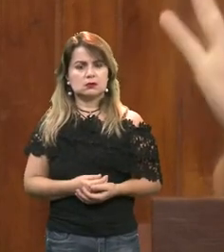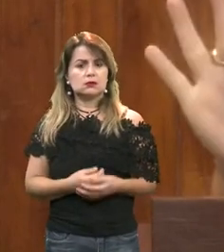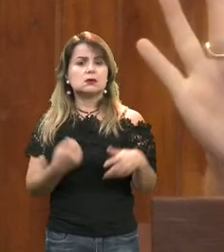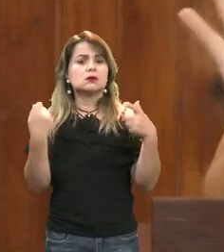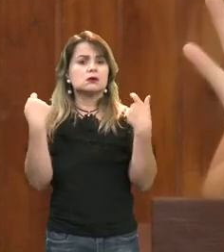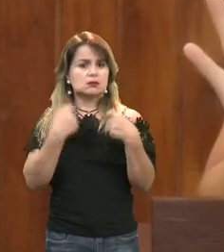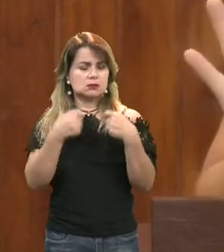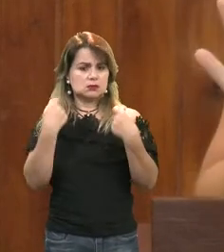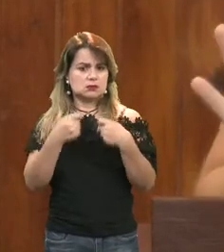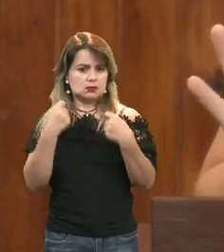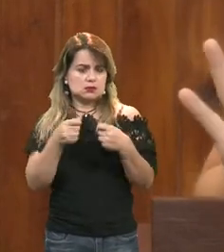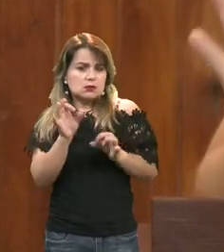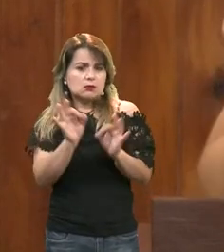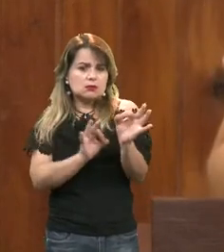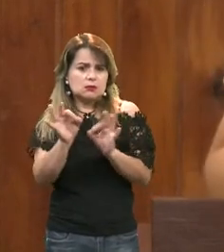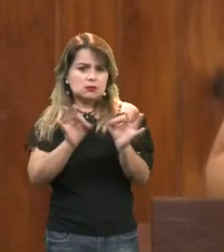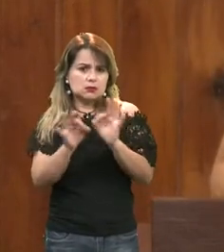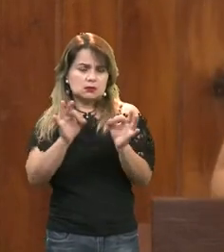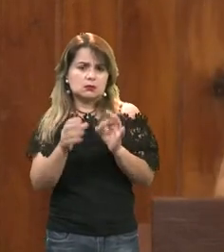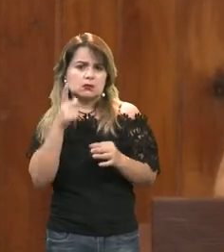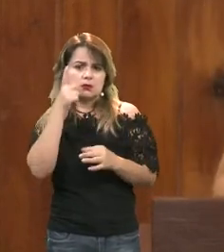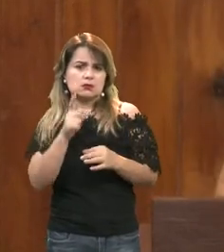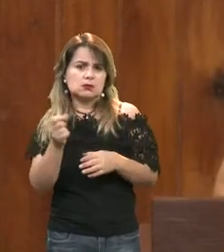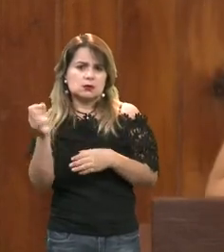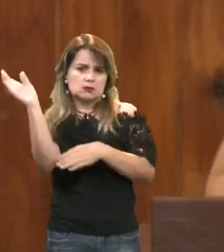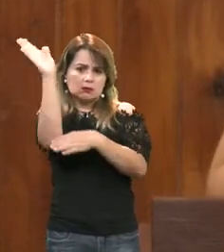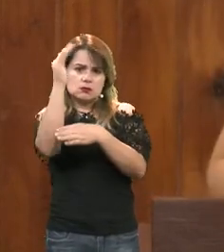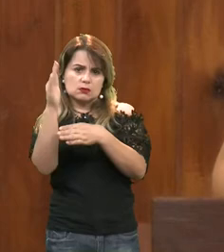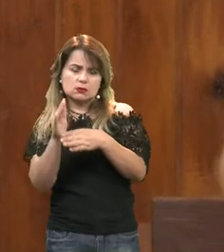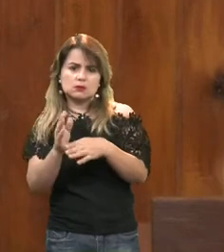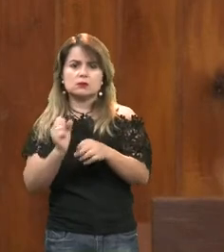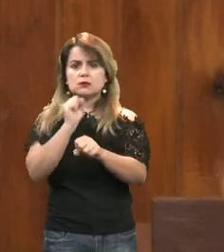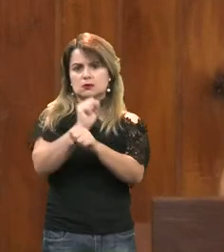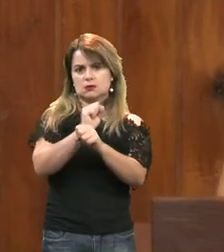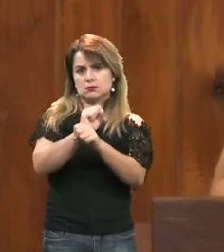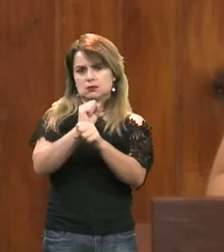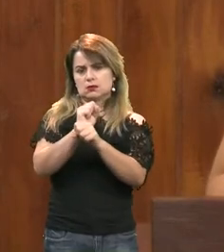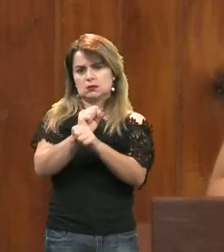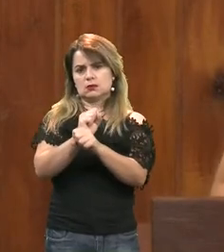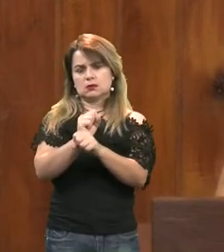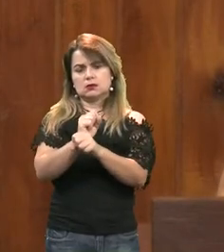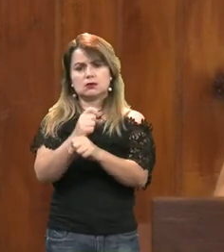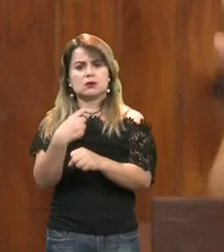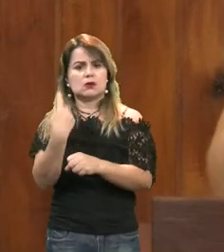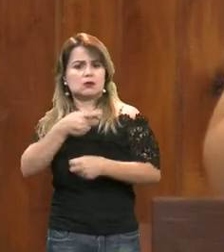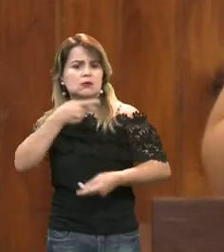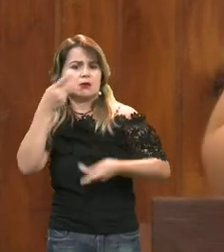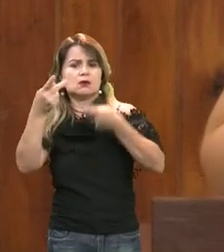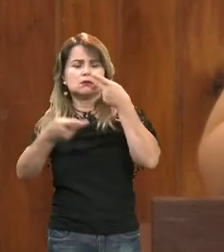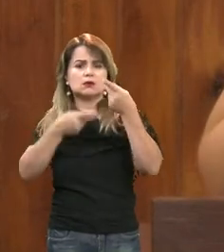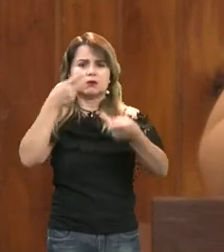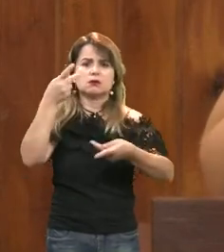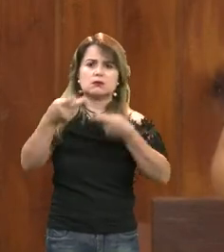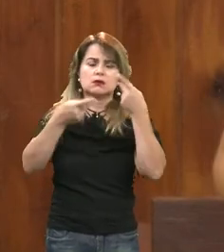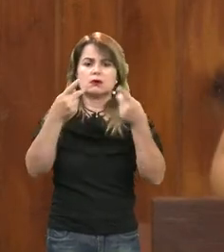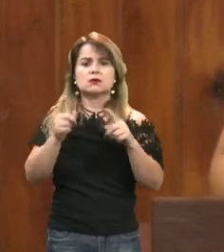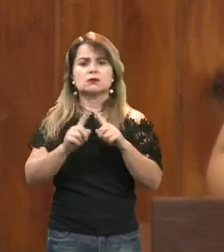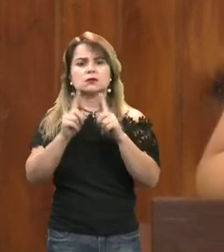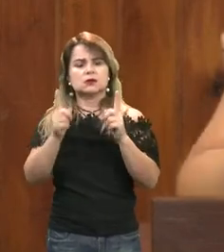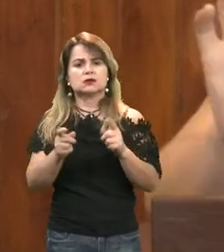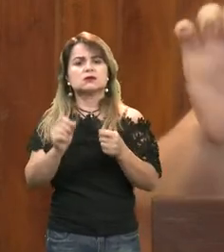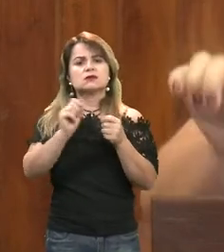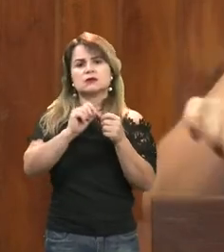Precisamos agir para a gente alcançar o Brasil que a gente tanto espera. Que a gente cansa de dizer, mas que nós não fazemos